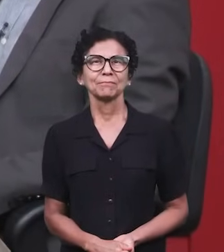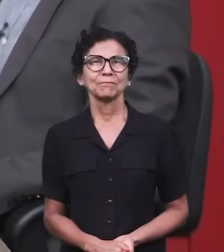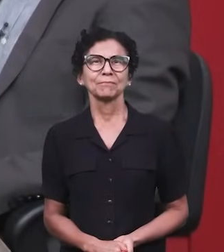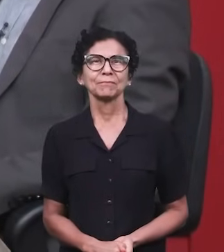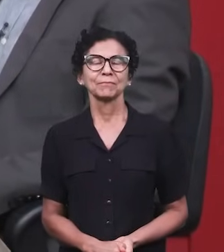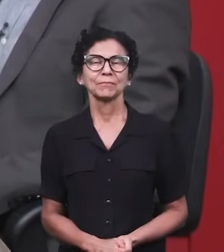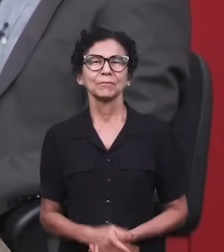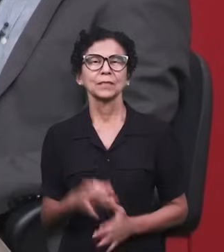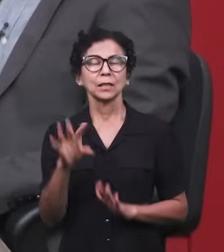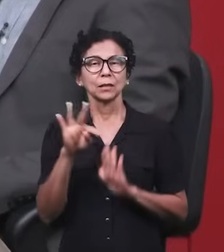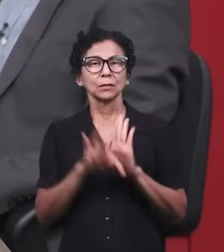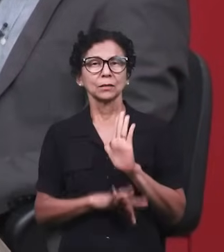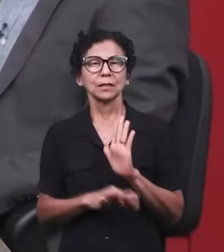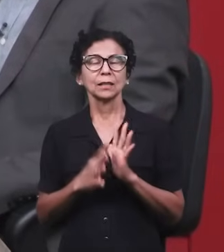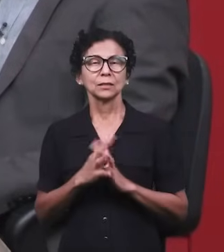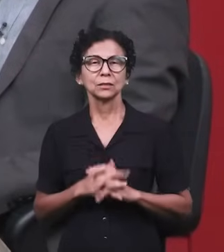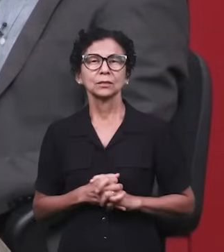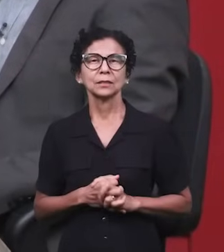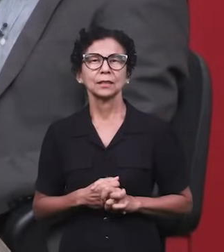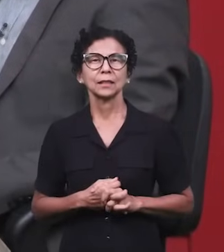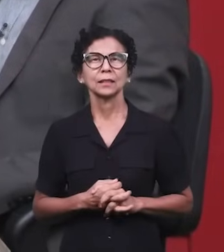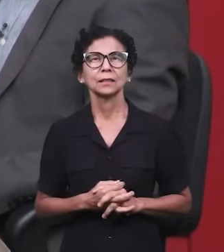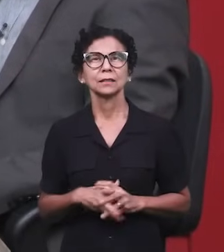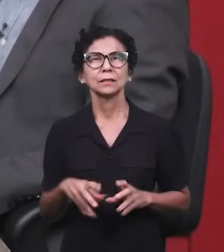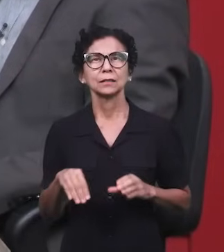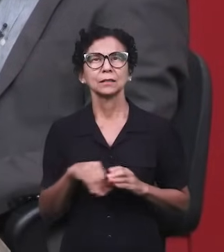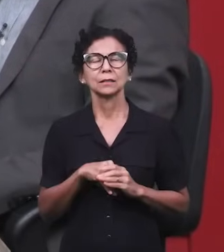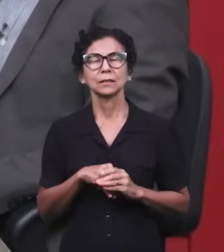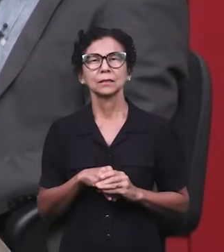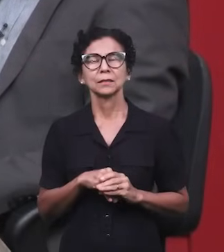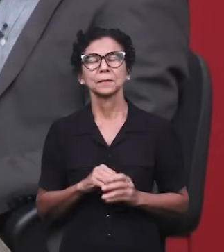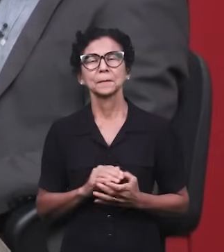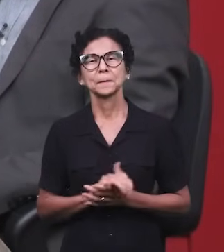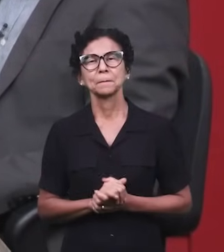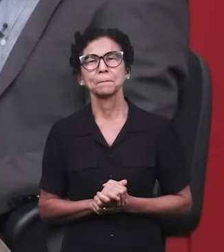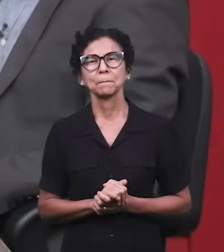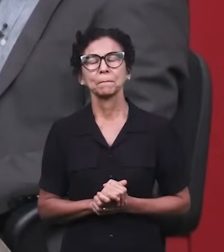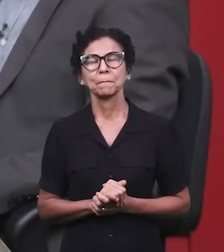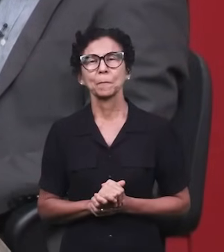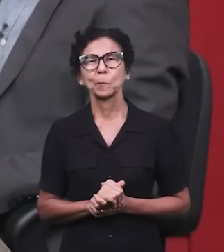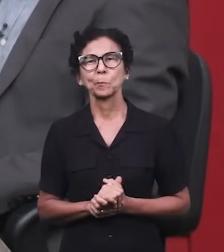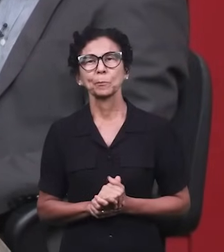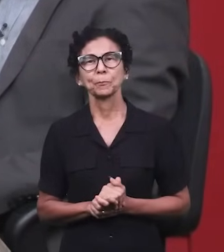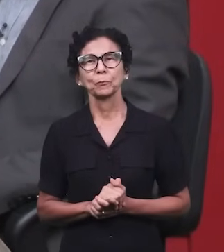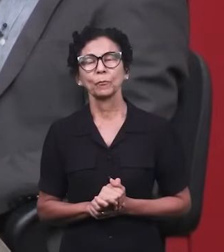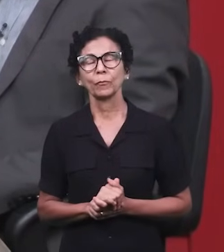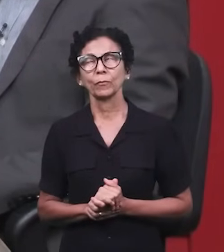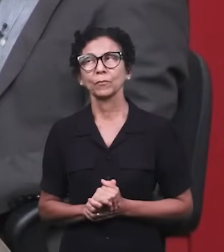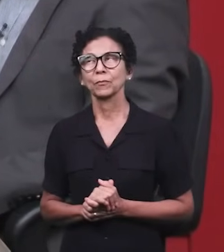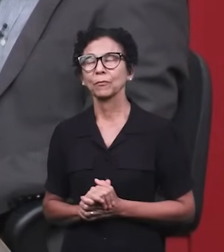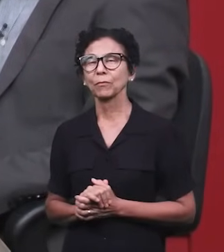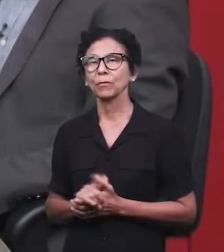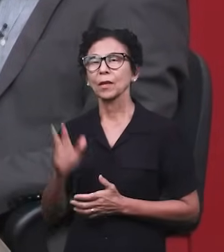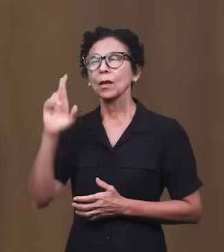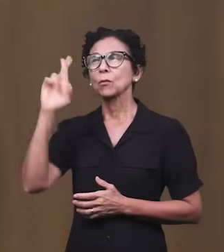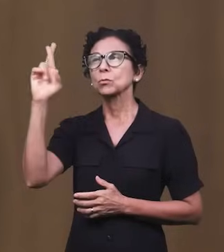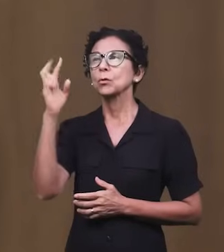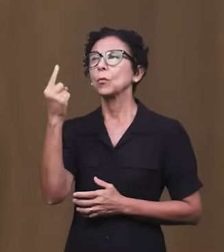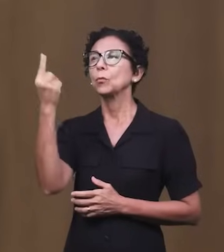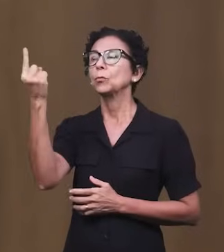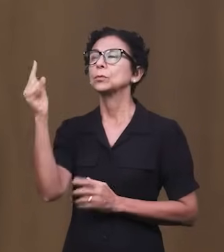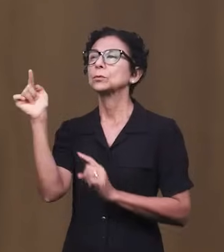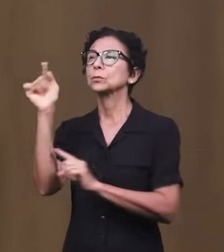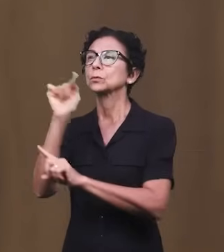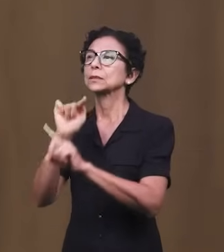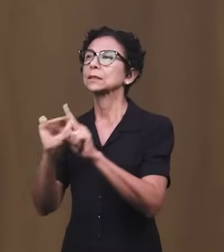dentro do cântico de Ana, que eu acho extraordinário, quando ela diz no verso, não há santo como é o Senhor, porque não há